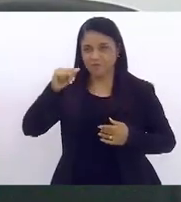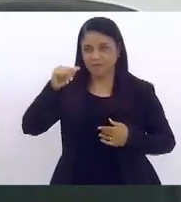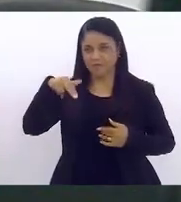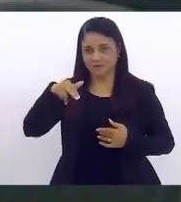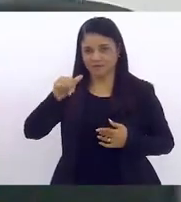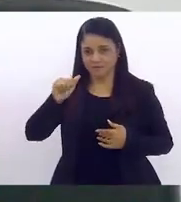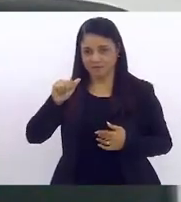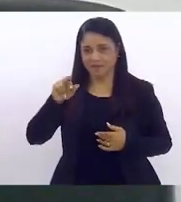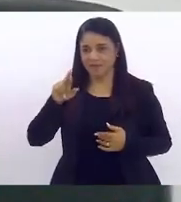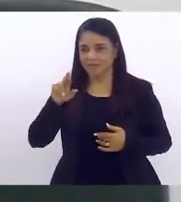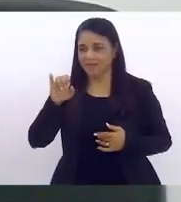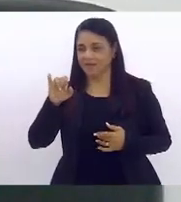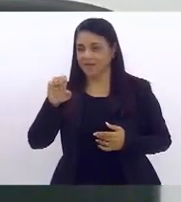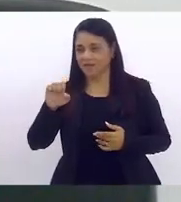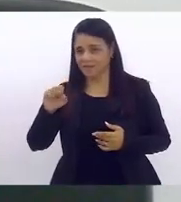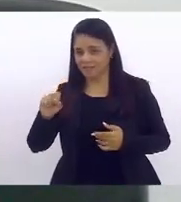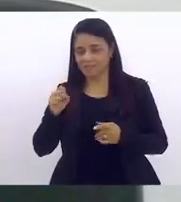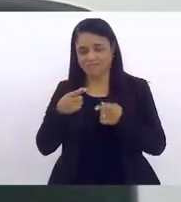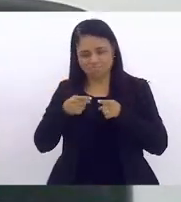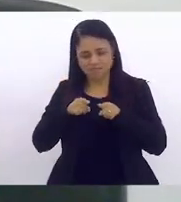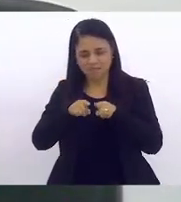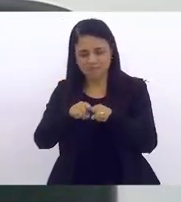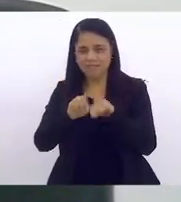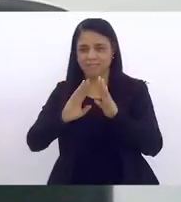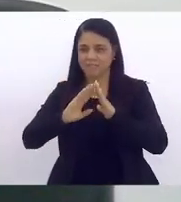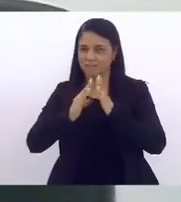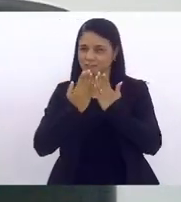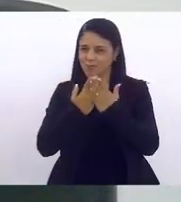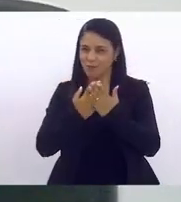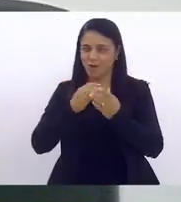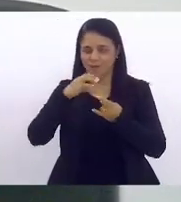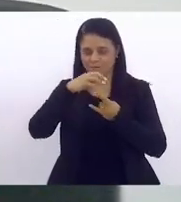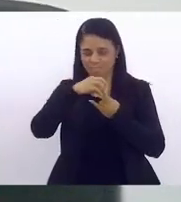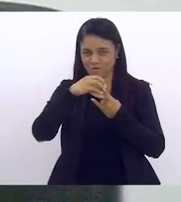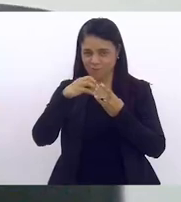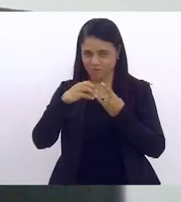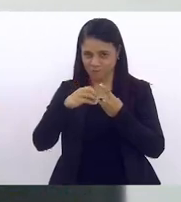Fiocruz, pela nossa parceria também na escola.